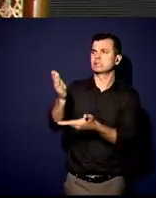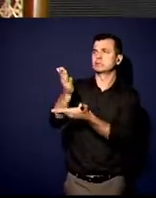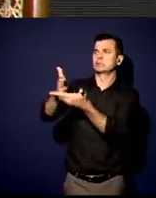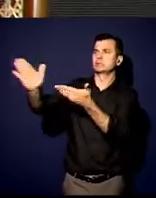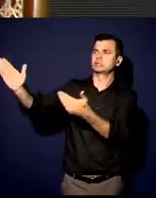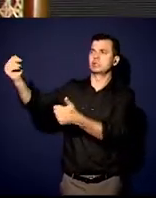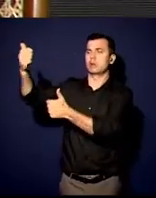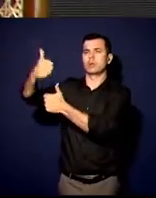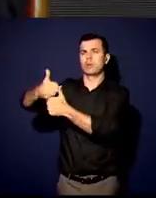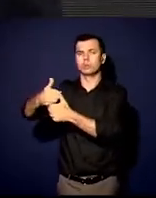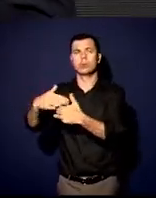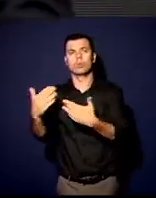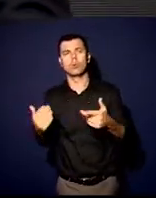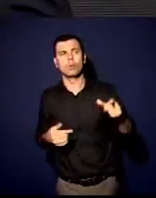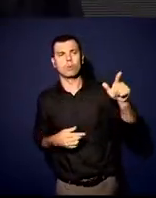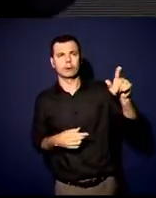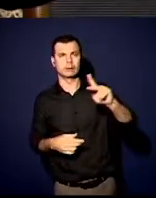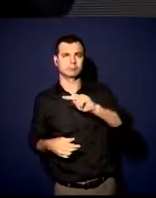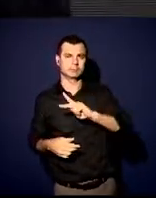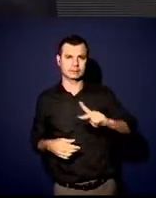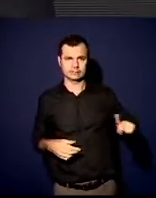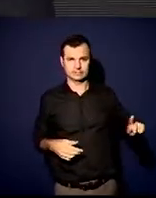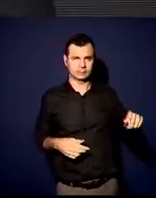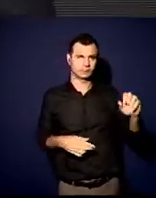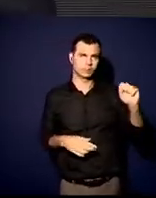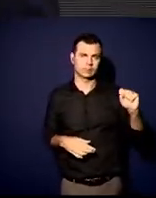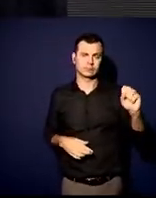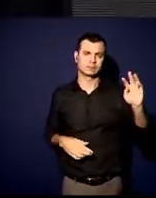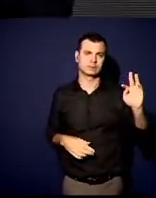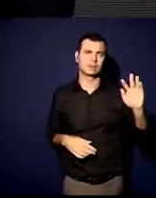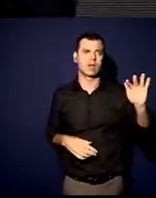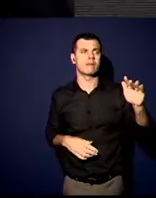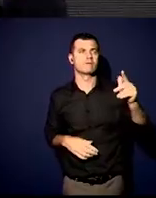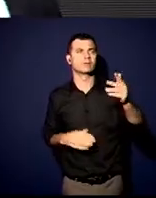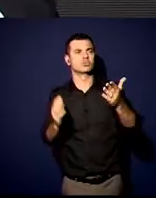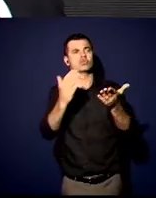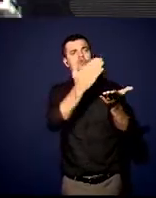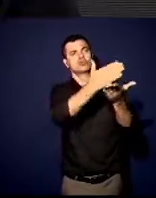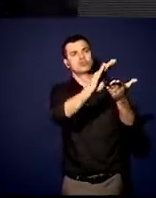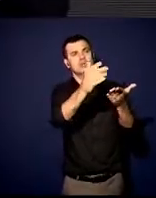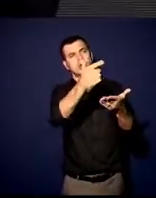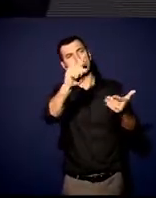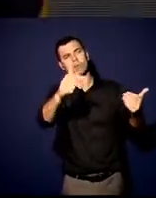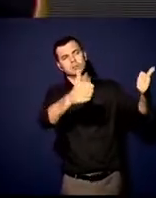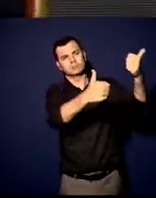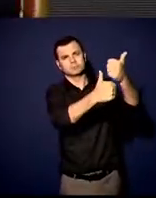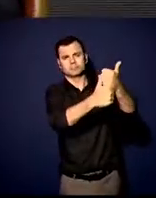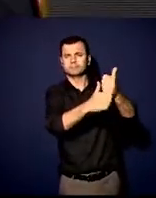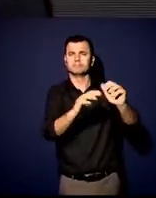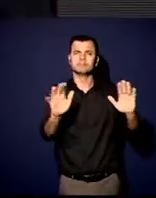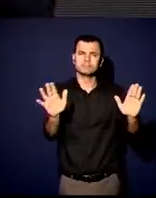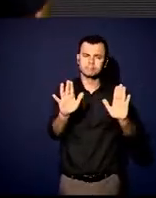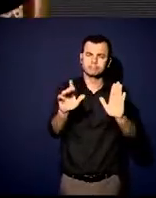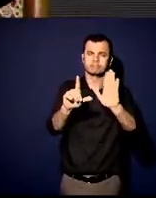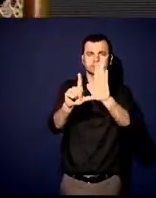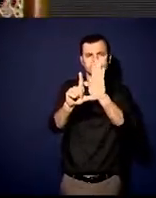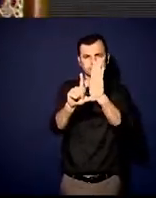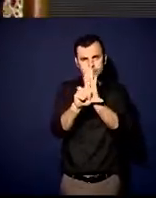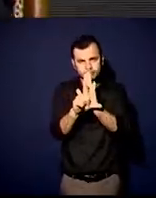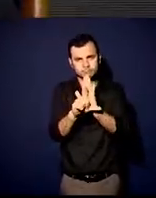de Ministro do Supremo quando o assunto é mais fácil legisla as competências as decisões